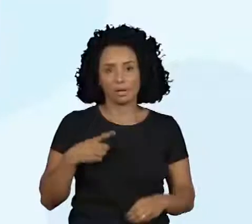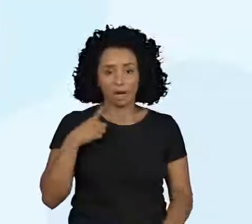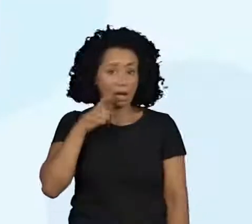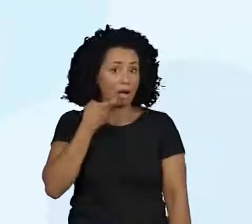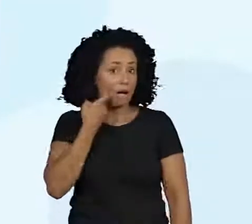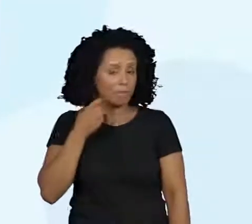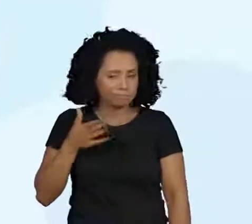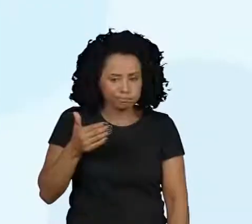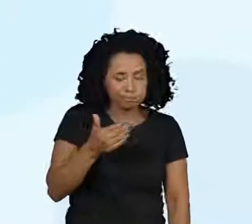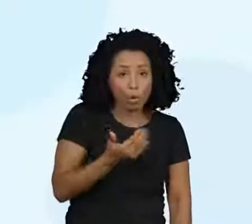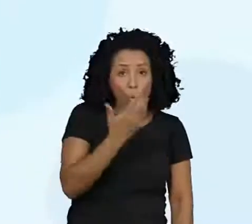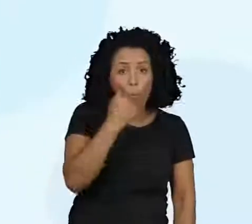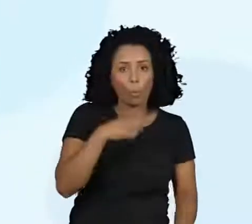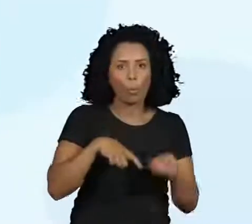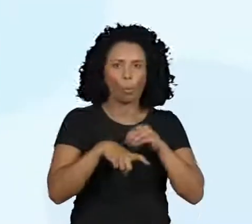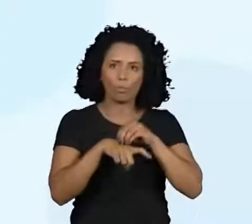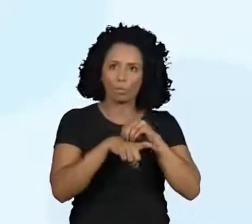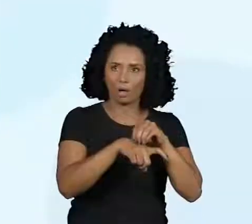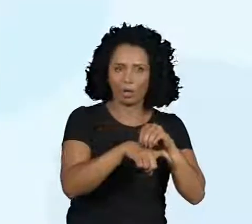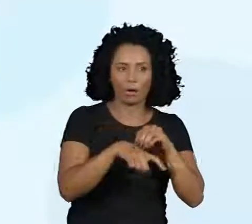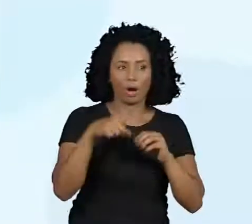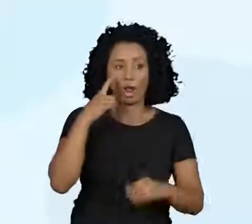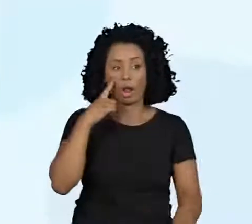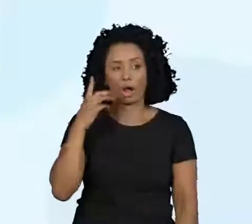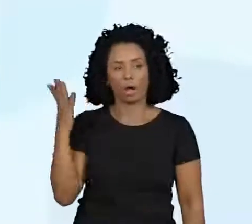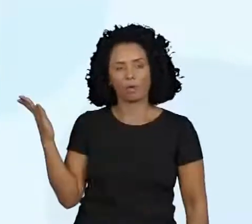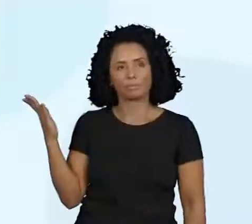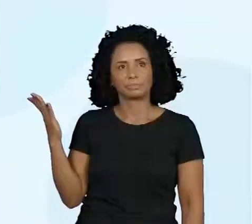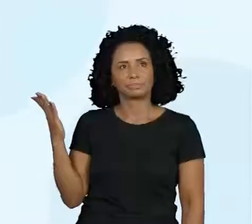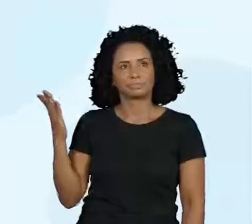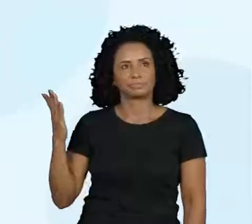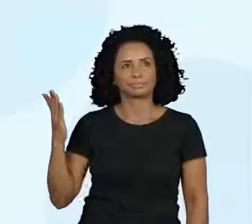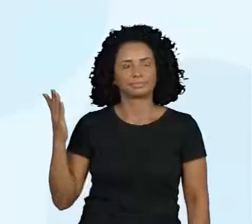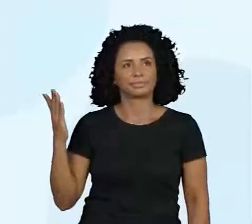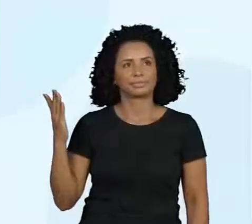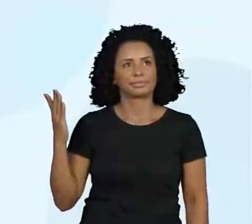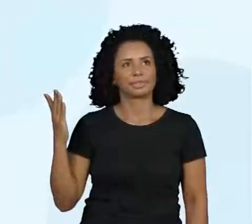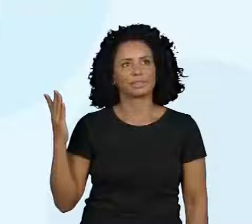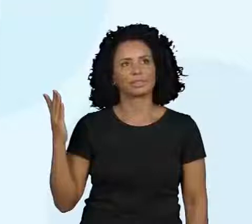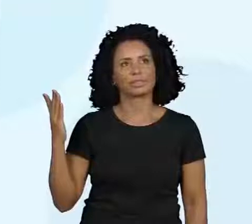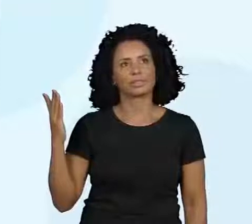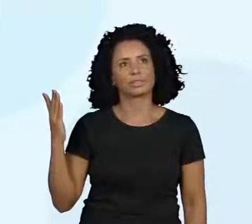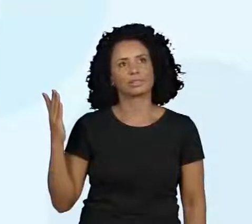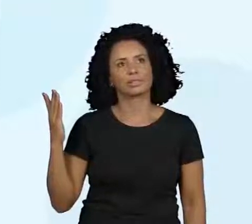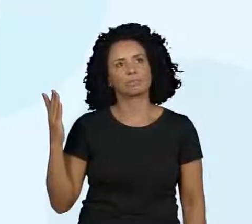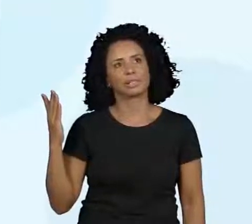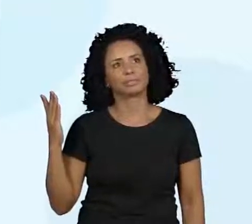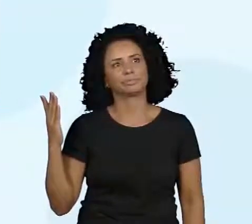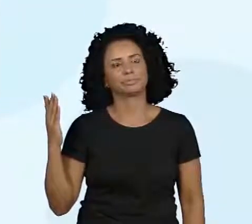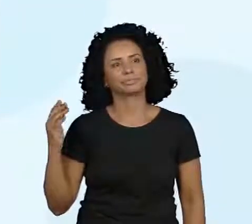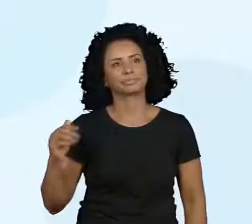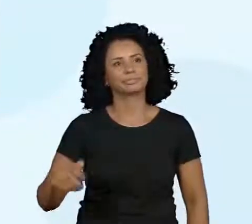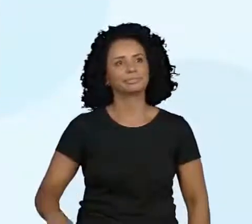garça. Inclusive, ela está com um peixinho na boca. Vocês vão fazer a setinha. Vou apagar para vocês